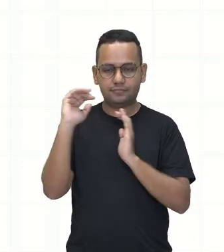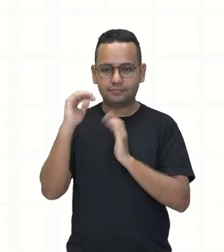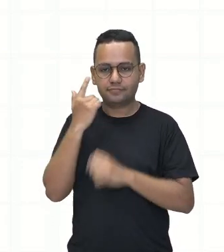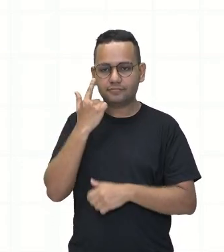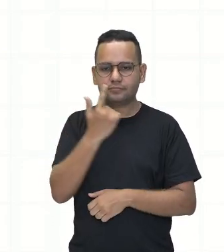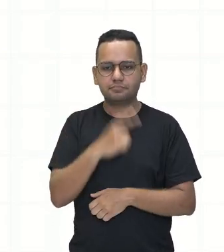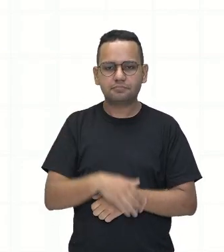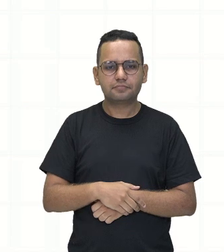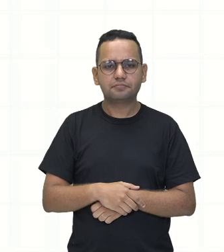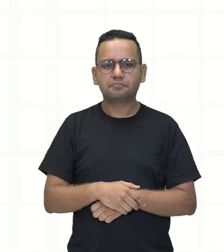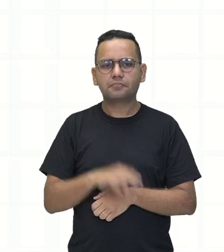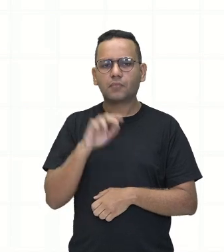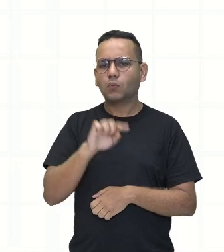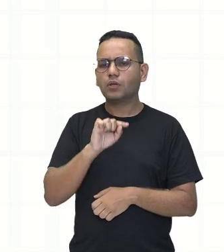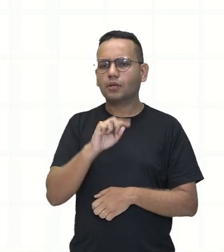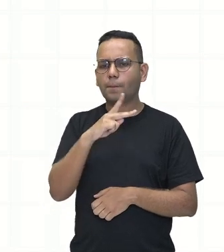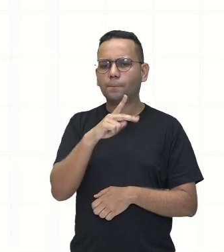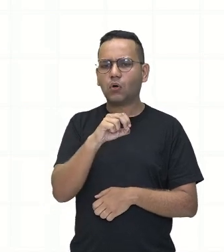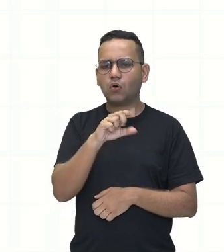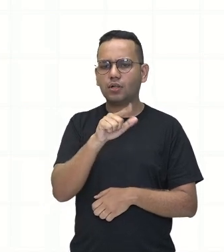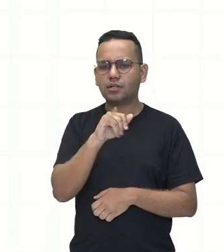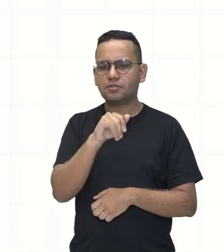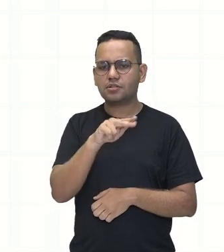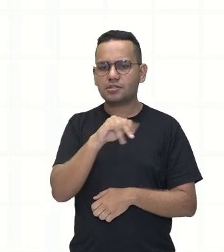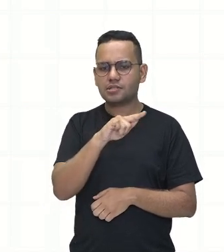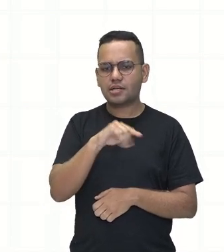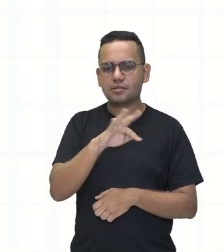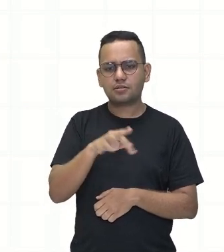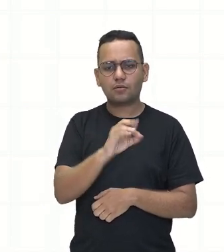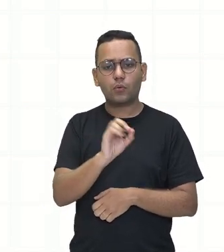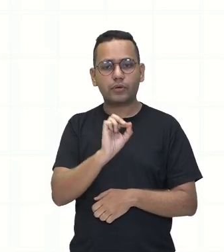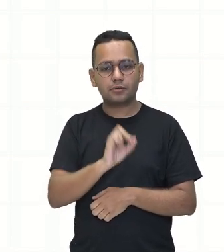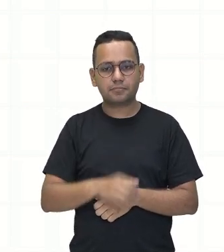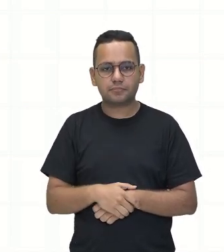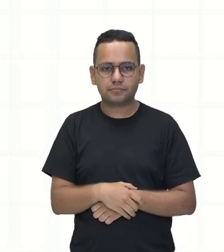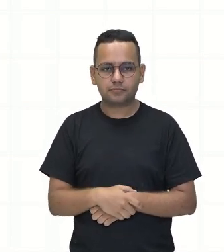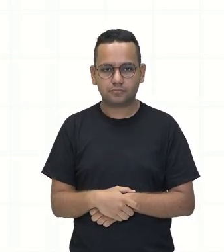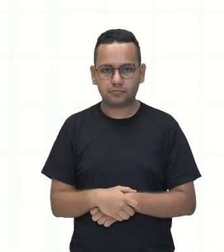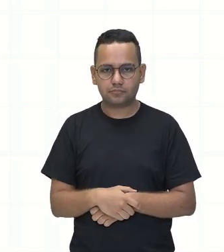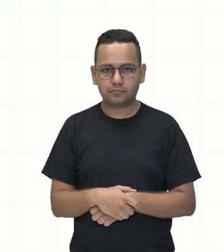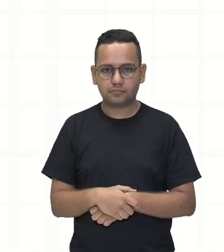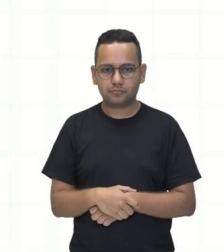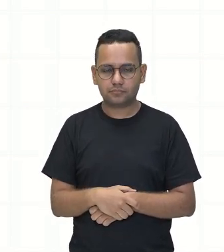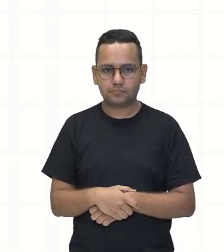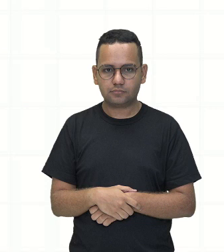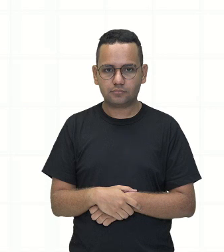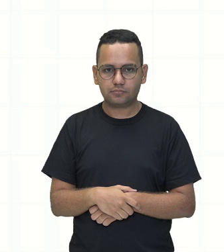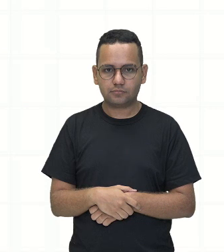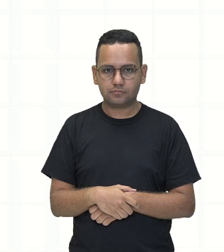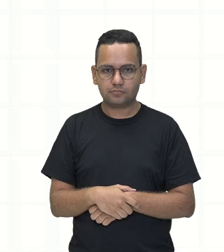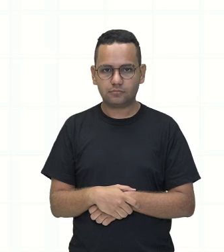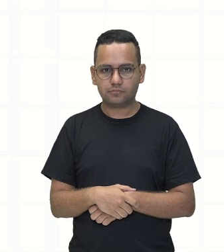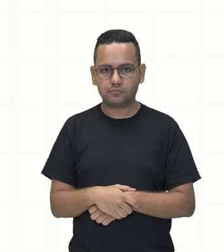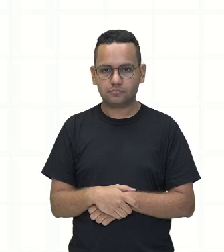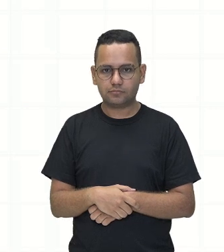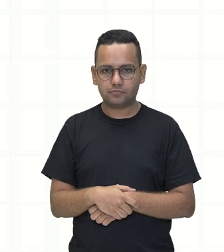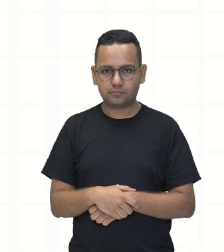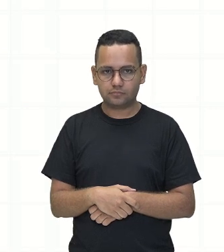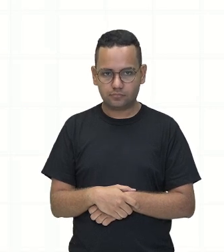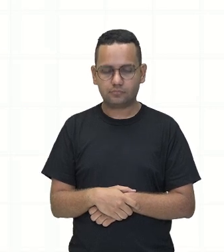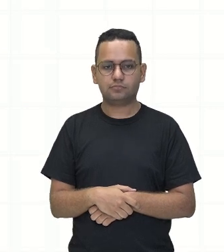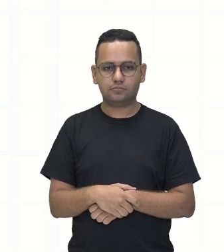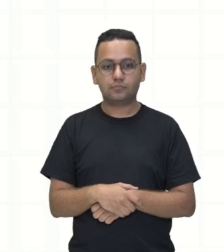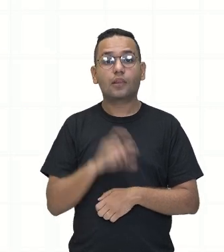E o que é a polinização? A polinização consiste na transferência do pólen da parte masculina da